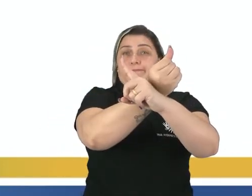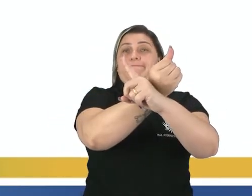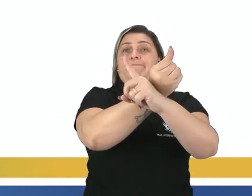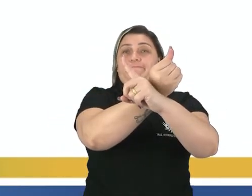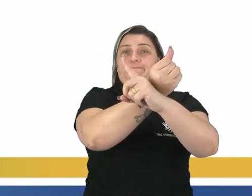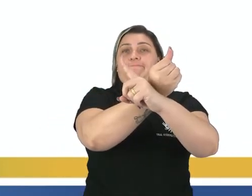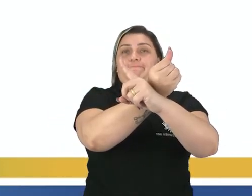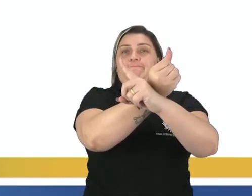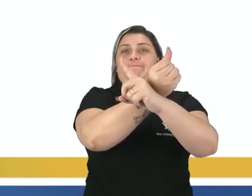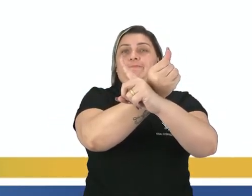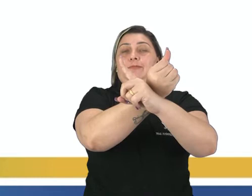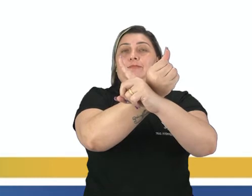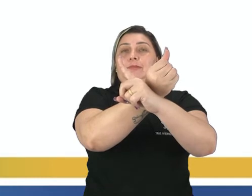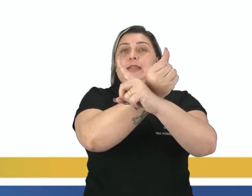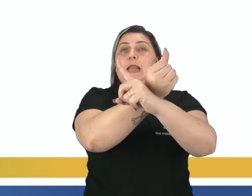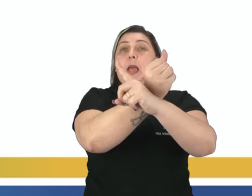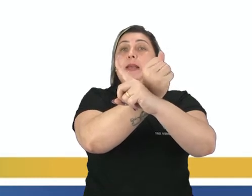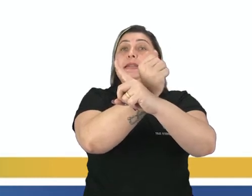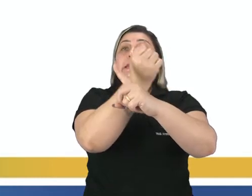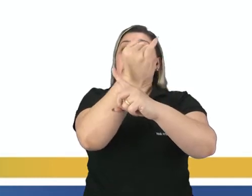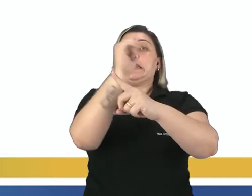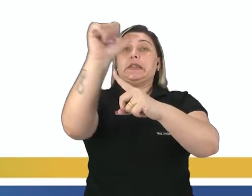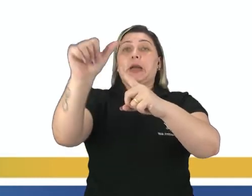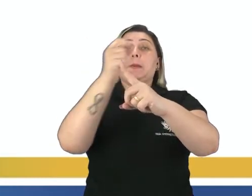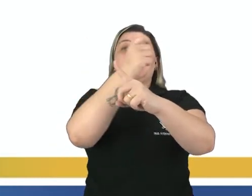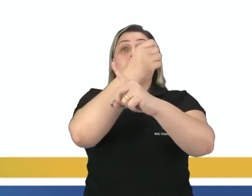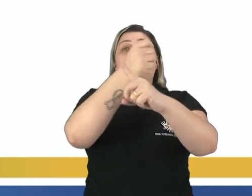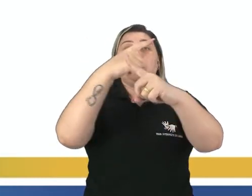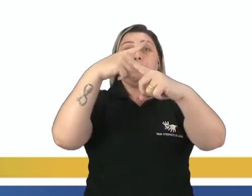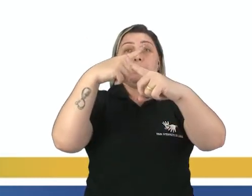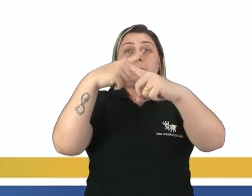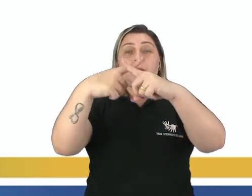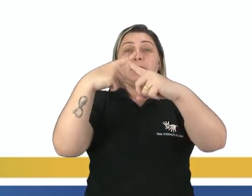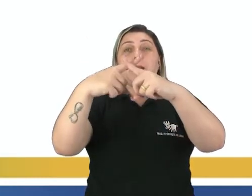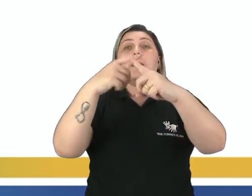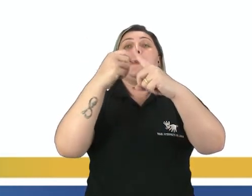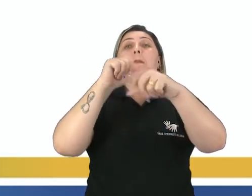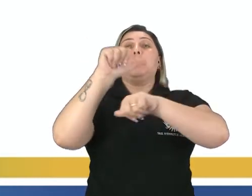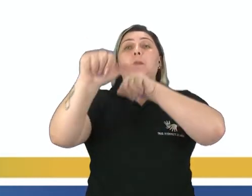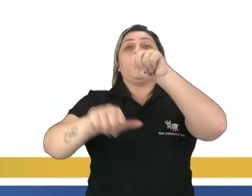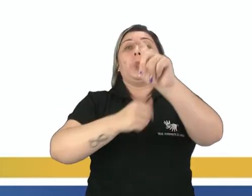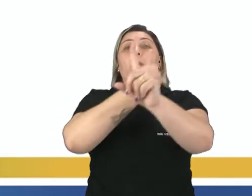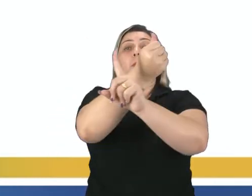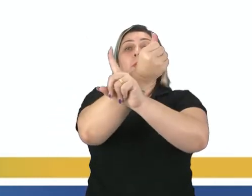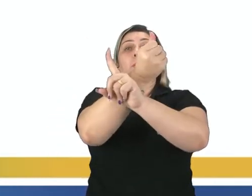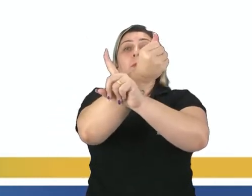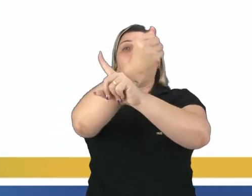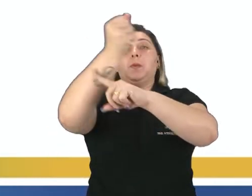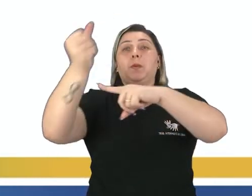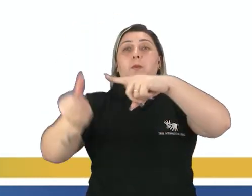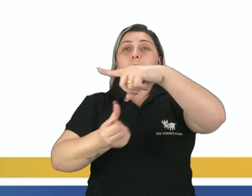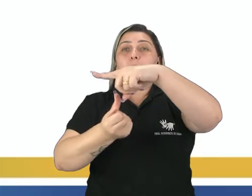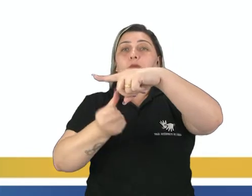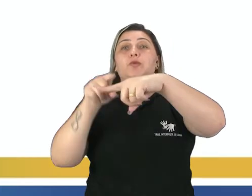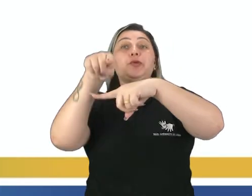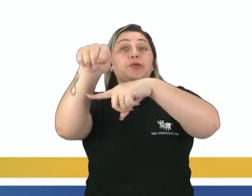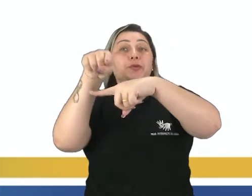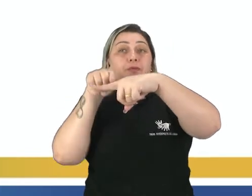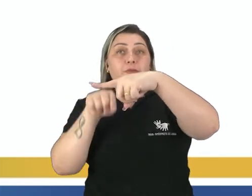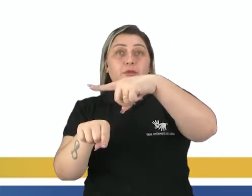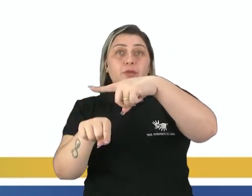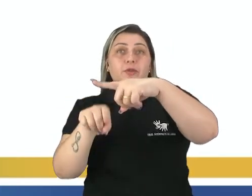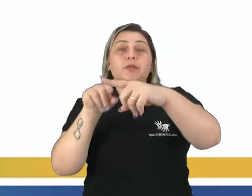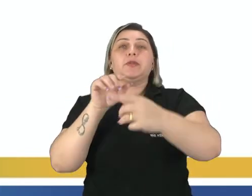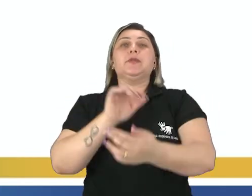x, certo? Então, se ele está multiplicando, ele deve passar para o segundo membro,